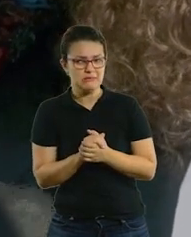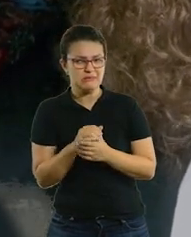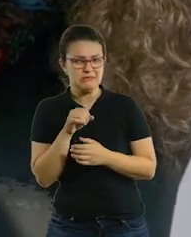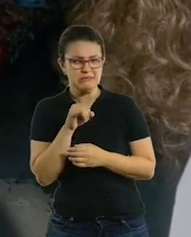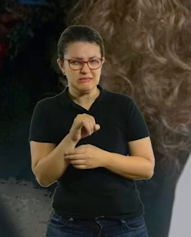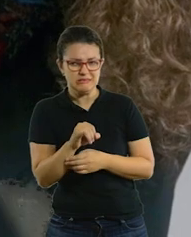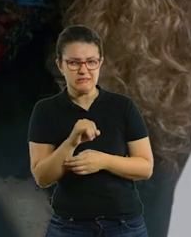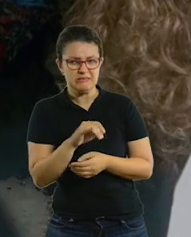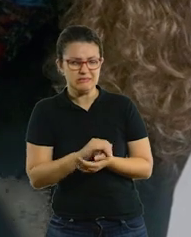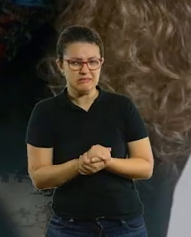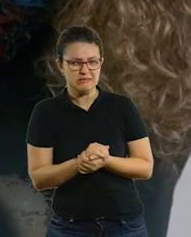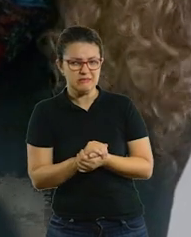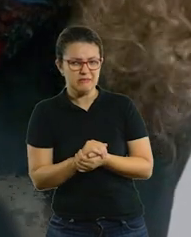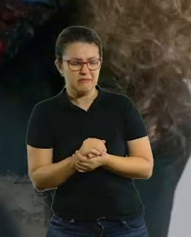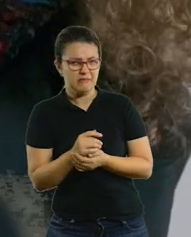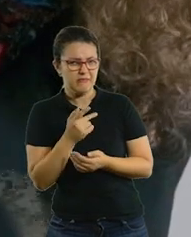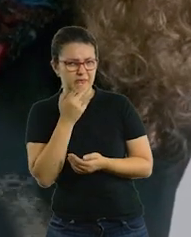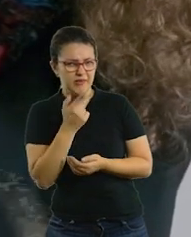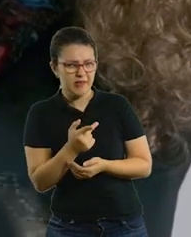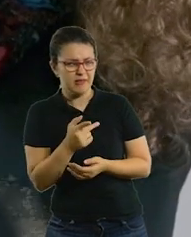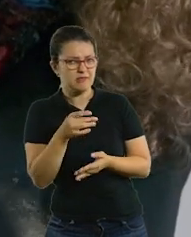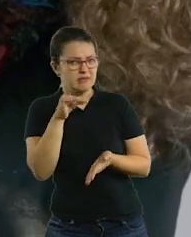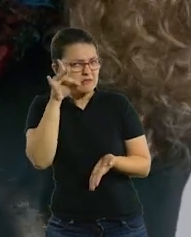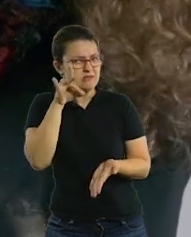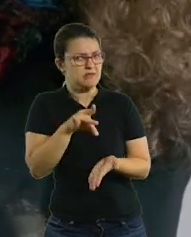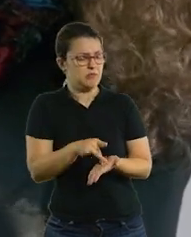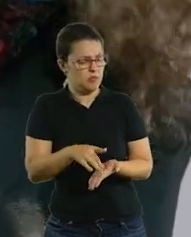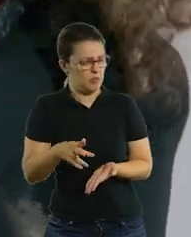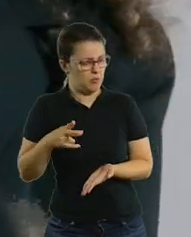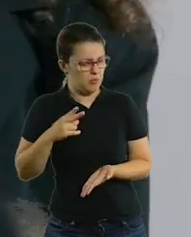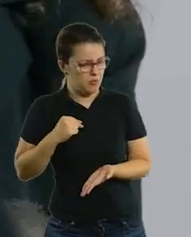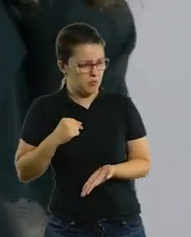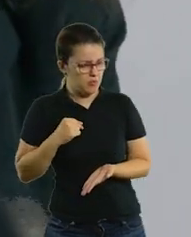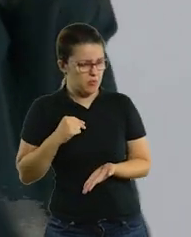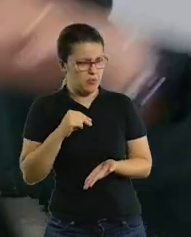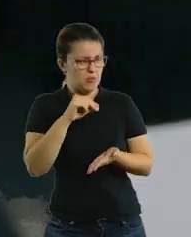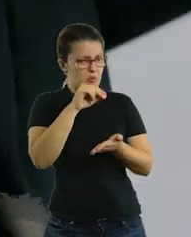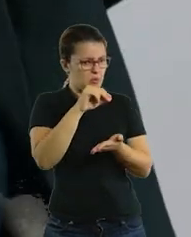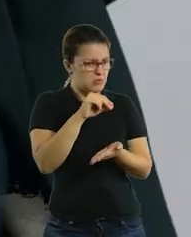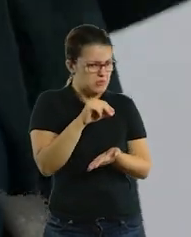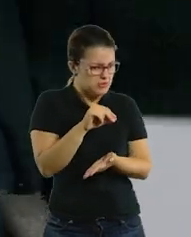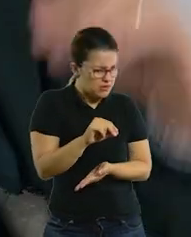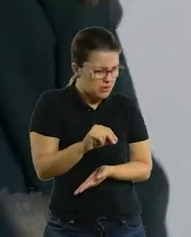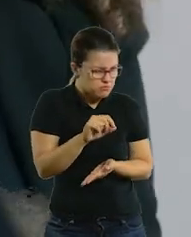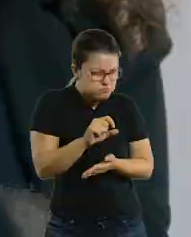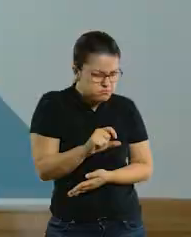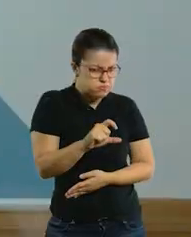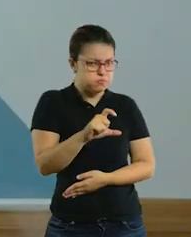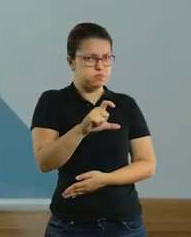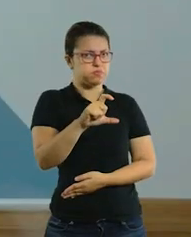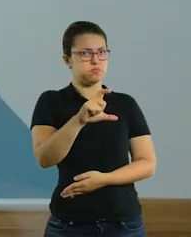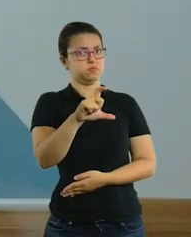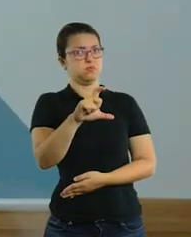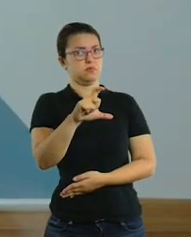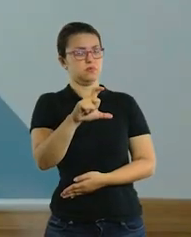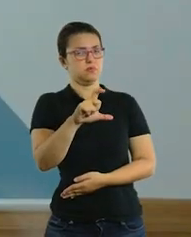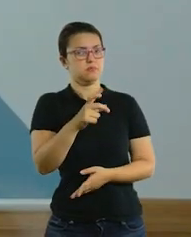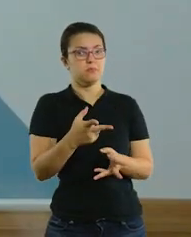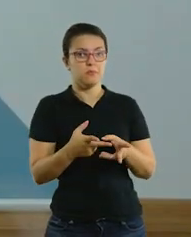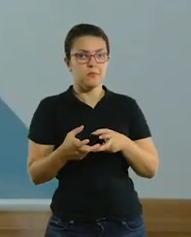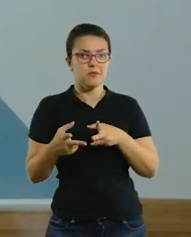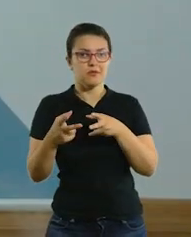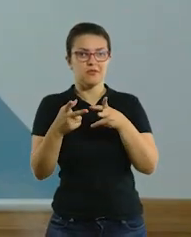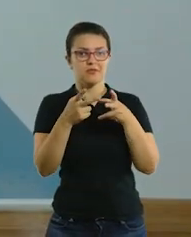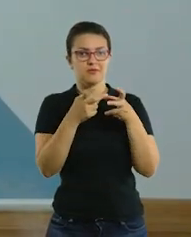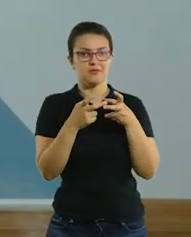no chão, ia dizer com certeza, minha nossa, que grandão! Vocês repararam no